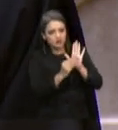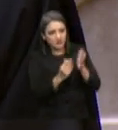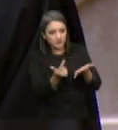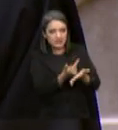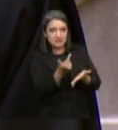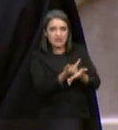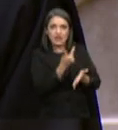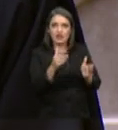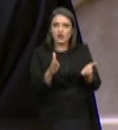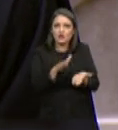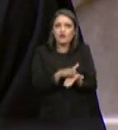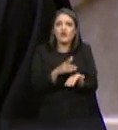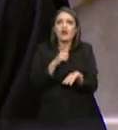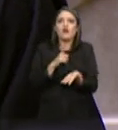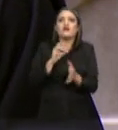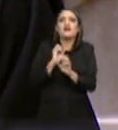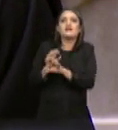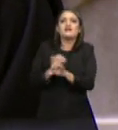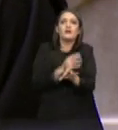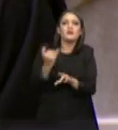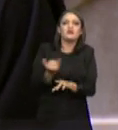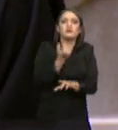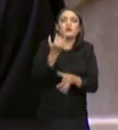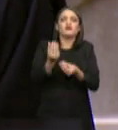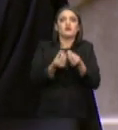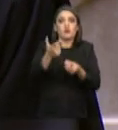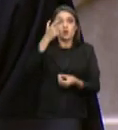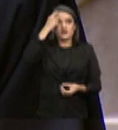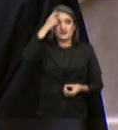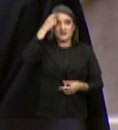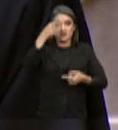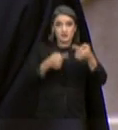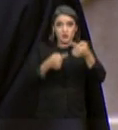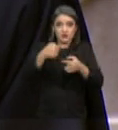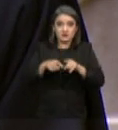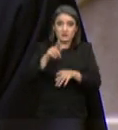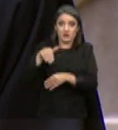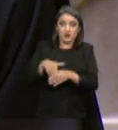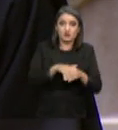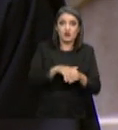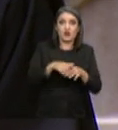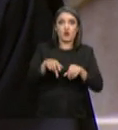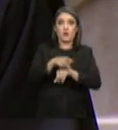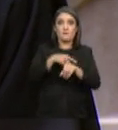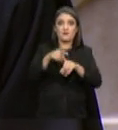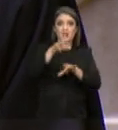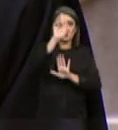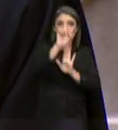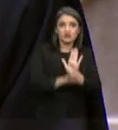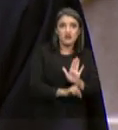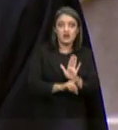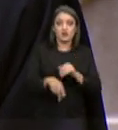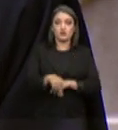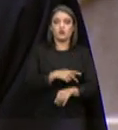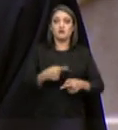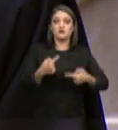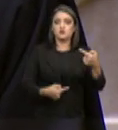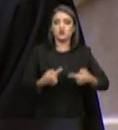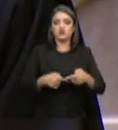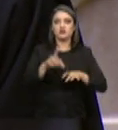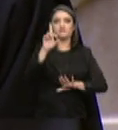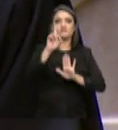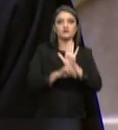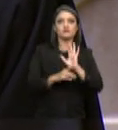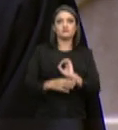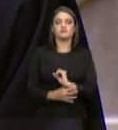é um Relicário de ensinamentos fundamentais sobre a consciência política e eleitoral estado de direito política direitos e